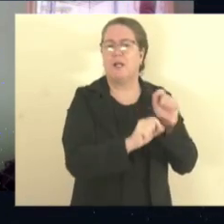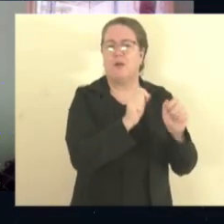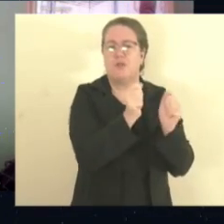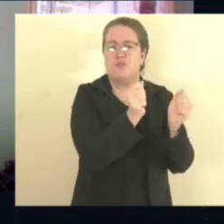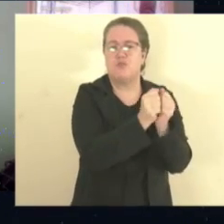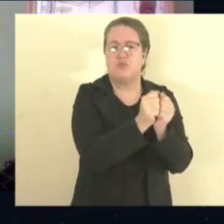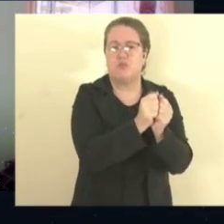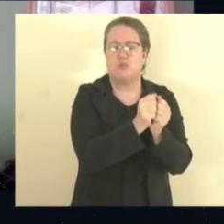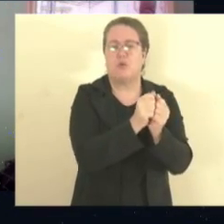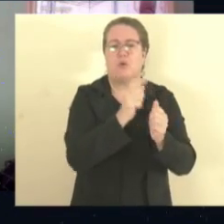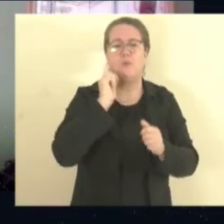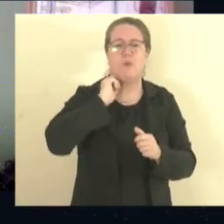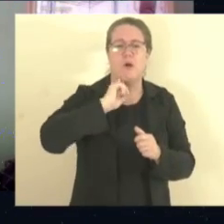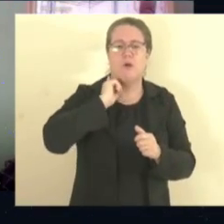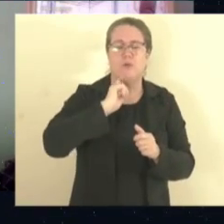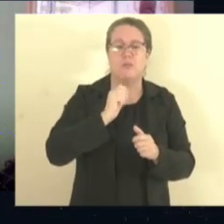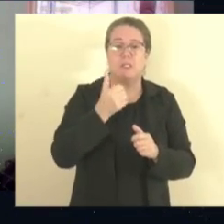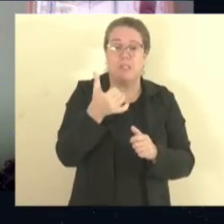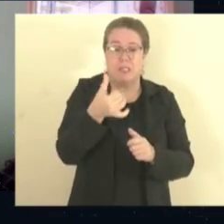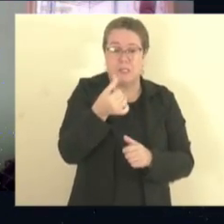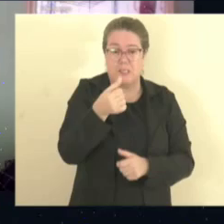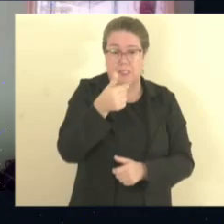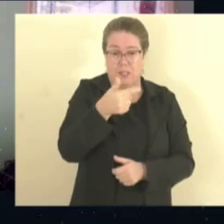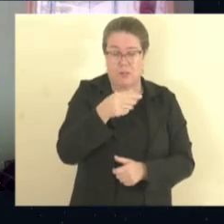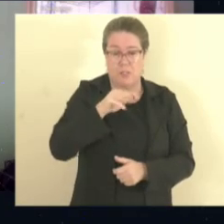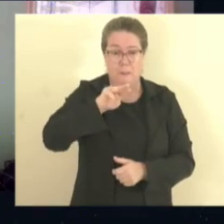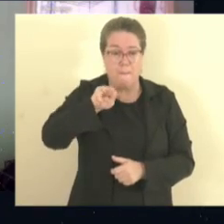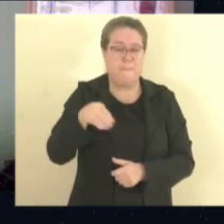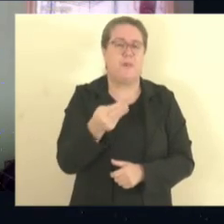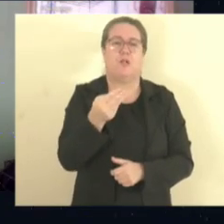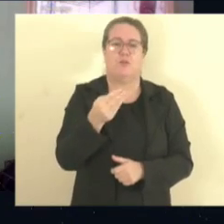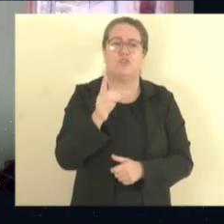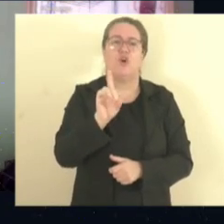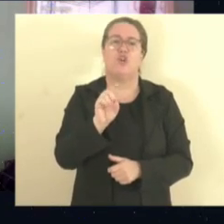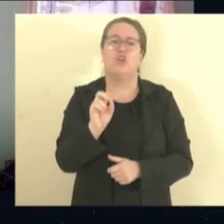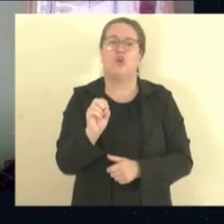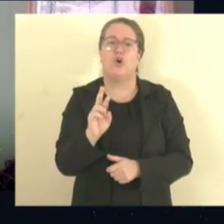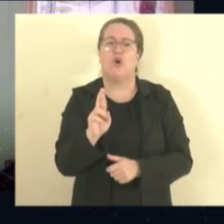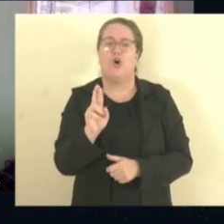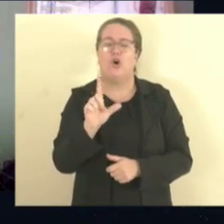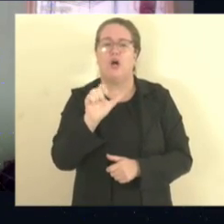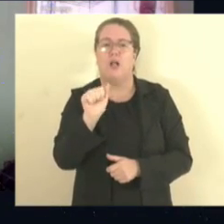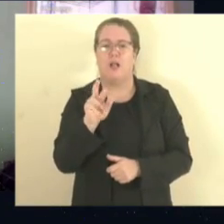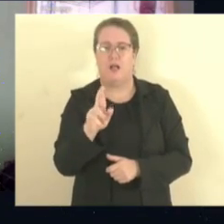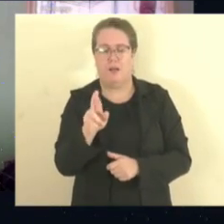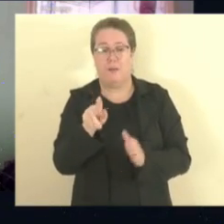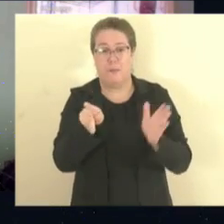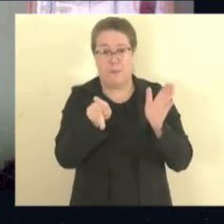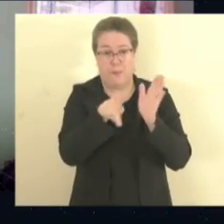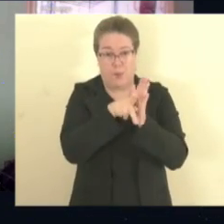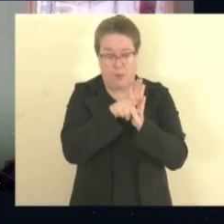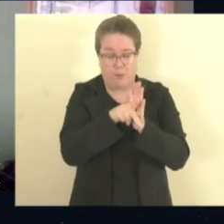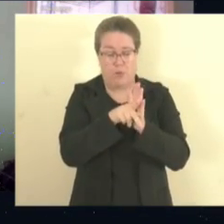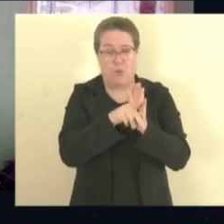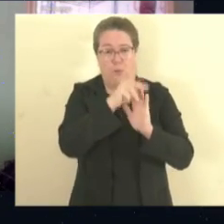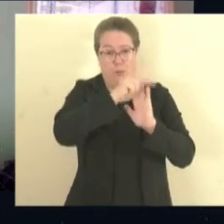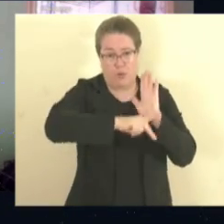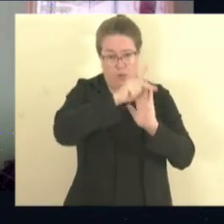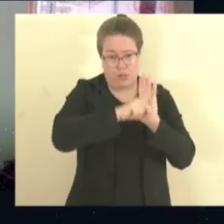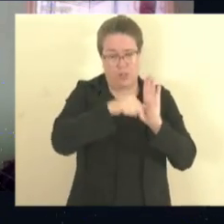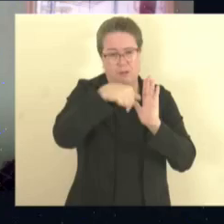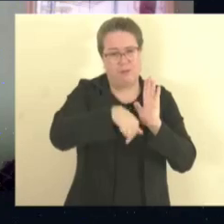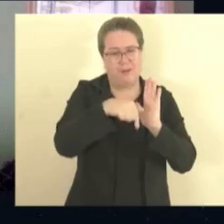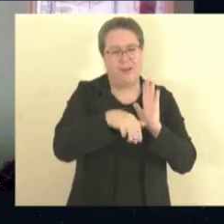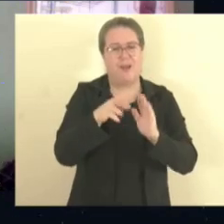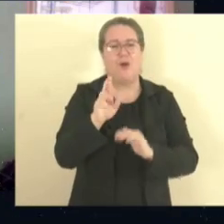de US$162 milhões para o Programa Brasileiro de Gestão de Ativos Rodoviários, proativo, inclusivo, seguro e